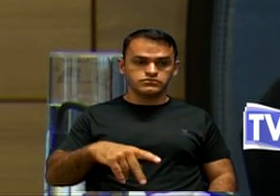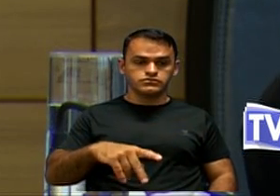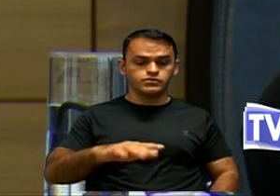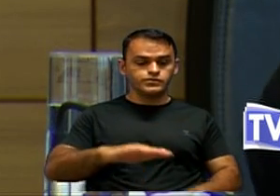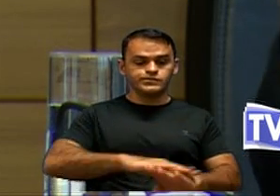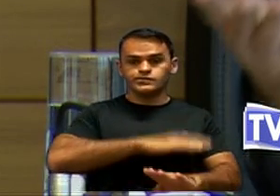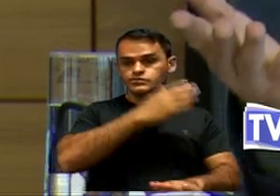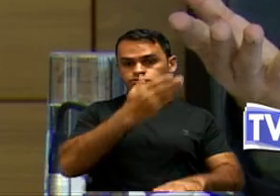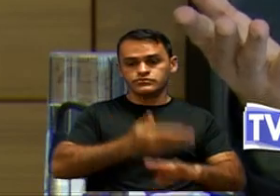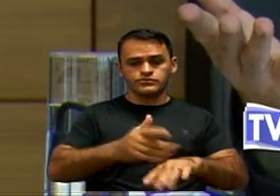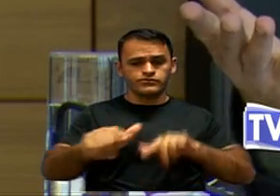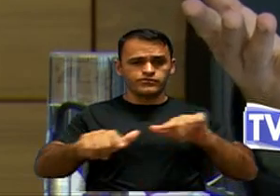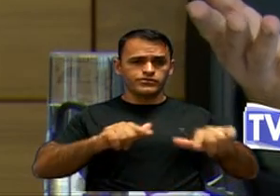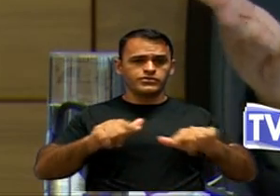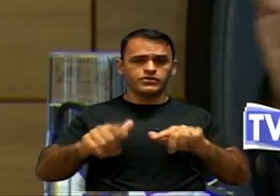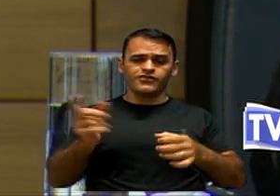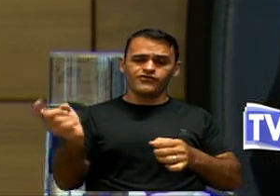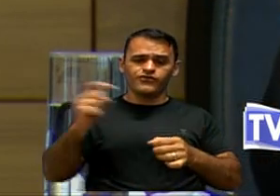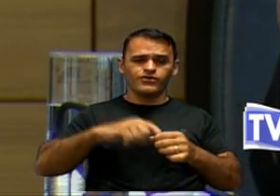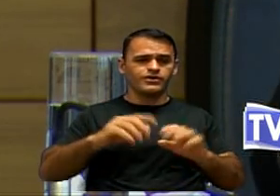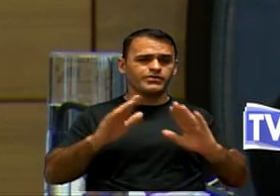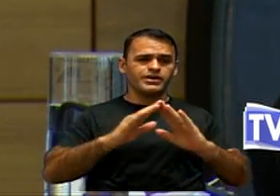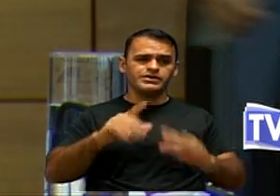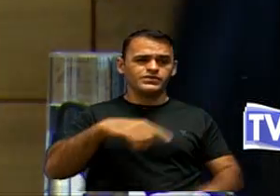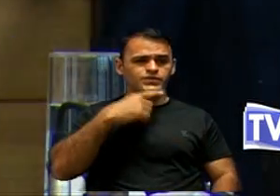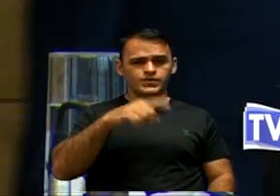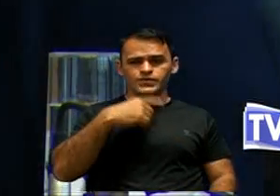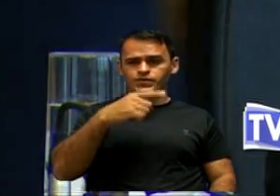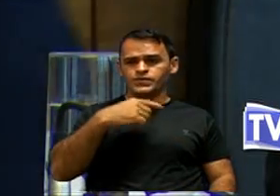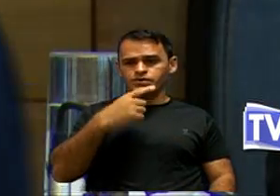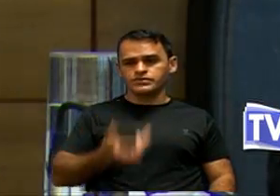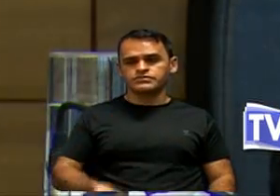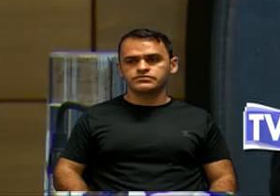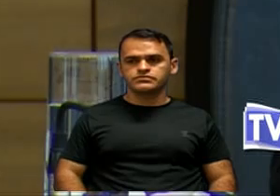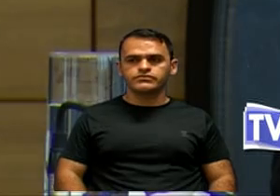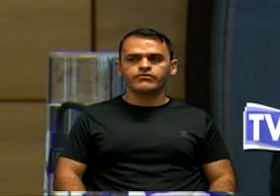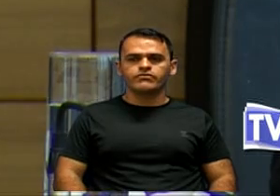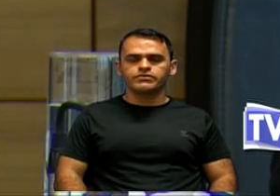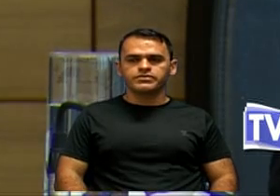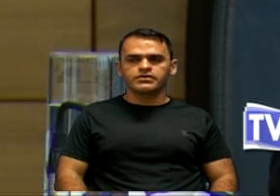horários, não tem como ir embora para casa, tem duas funções.